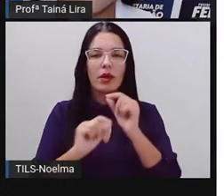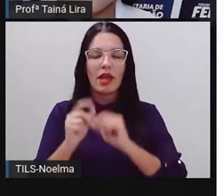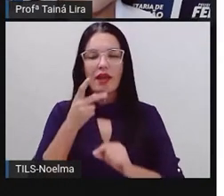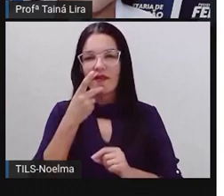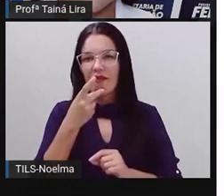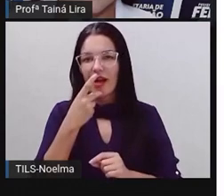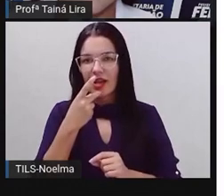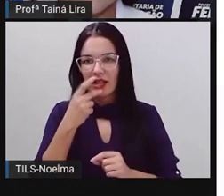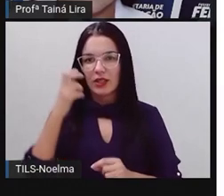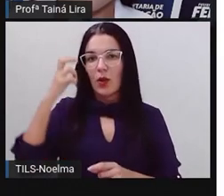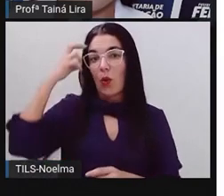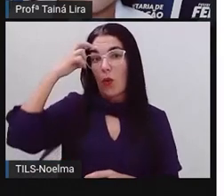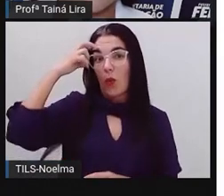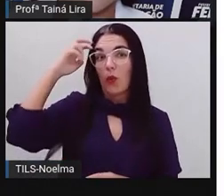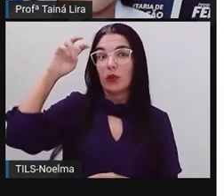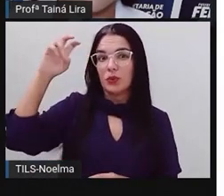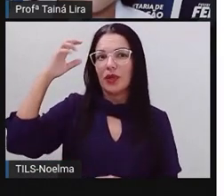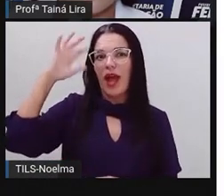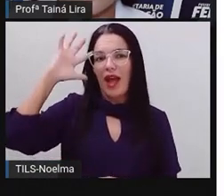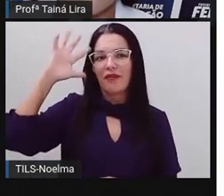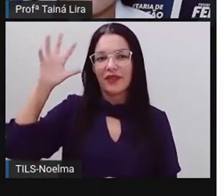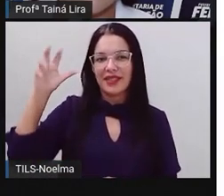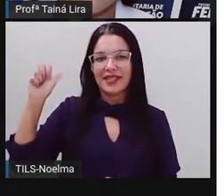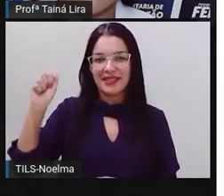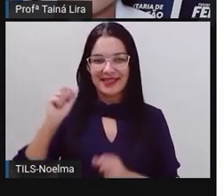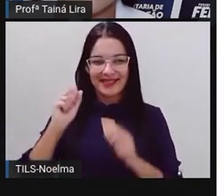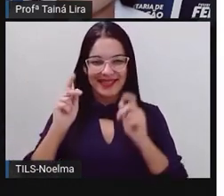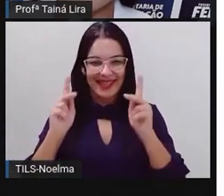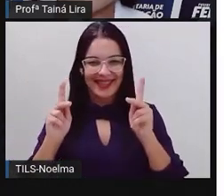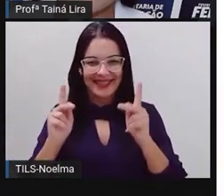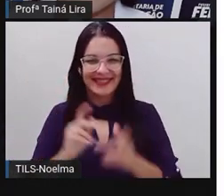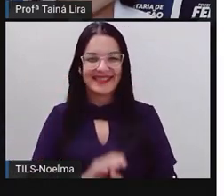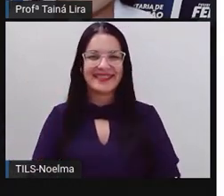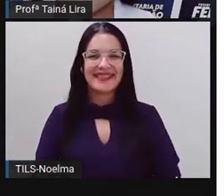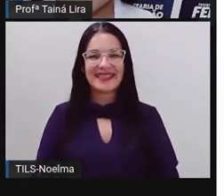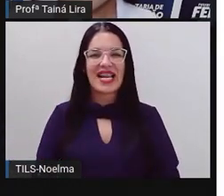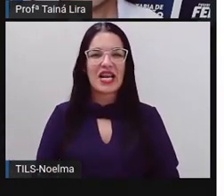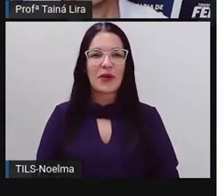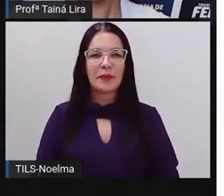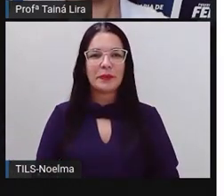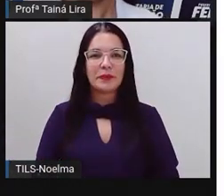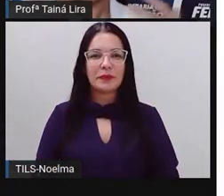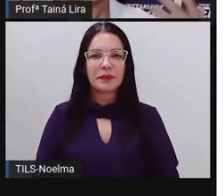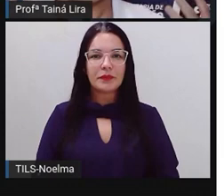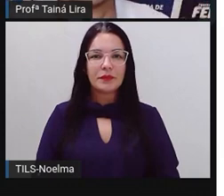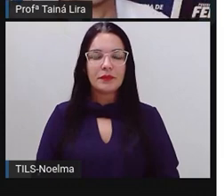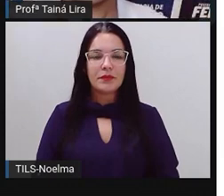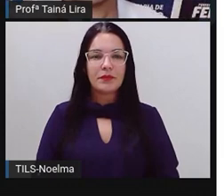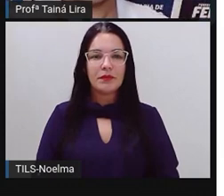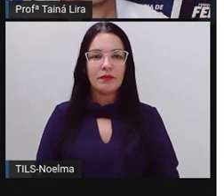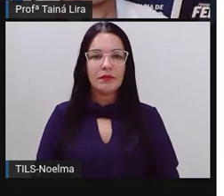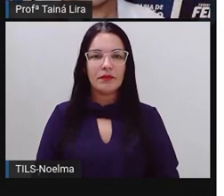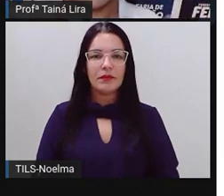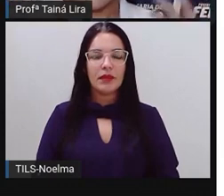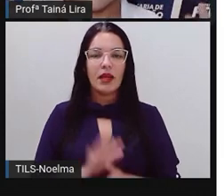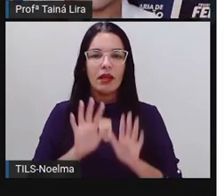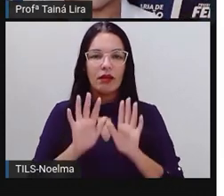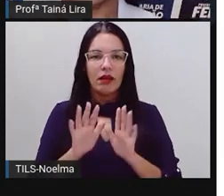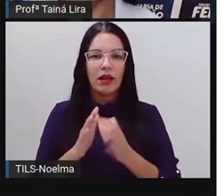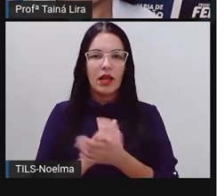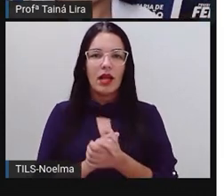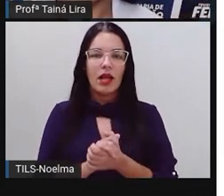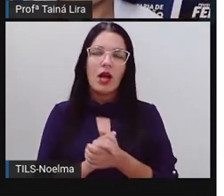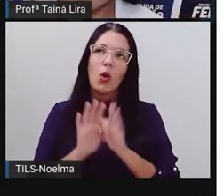a cultura africana tá Então olha lá e pronto quando os